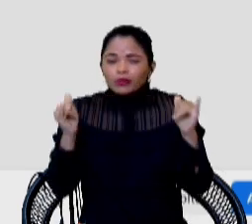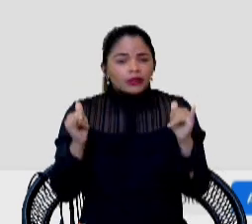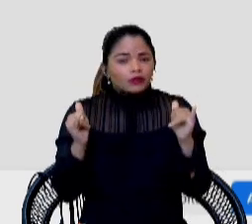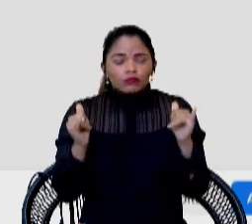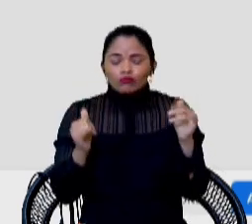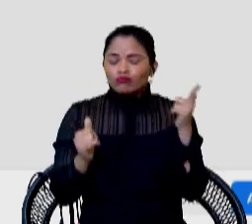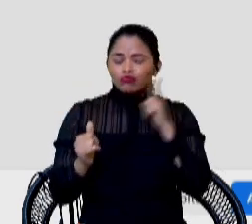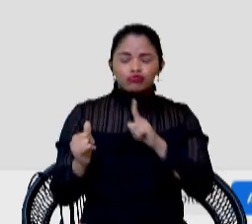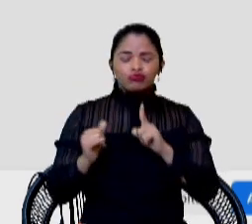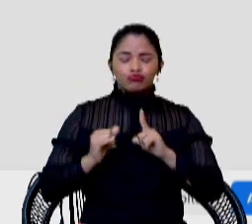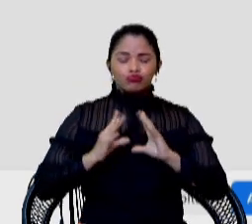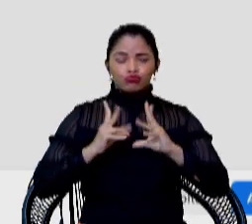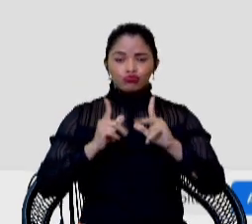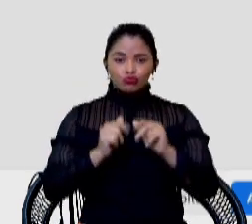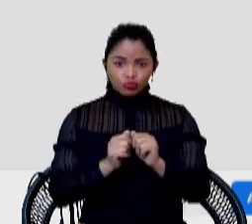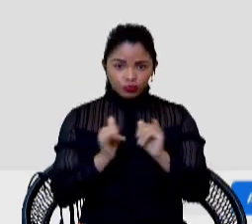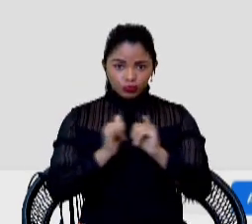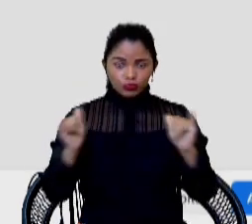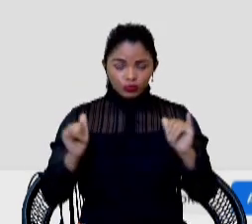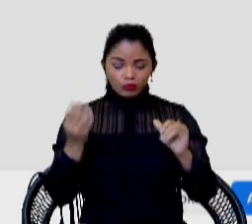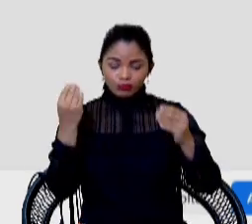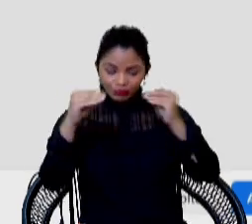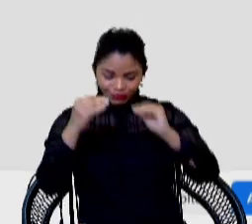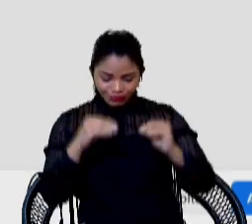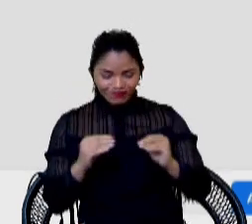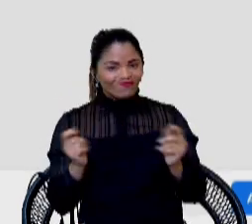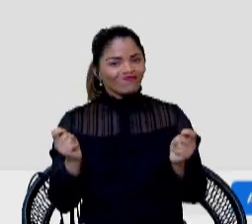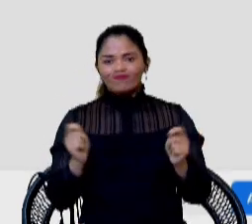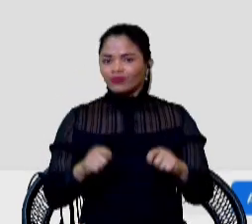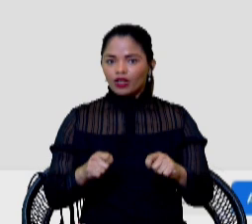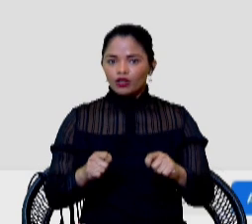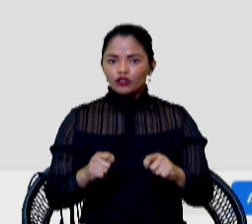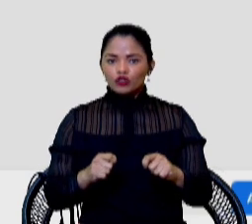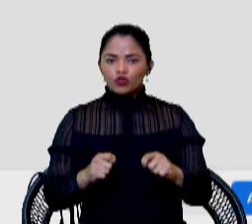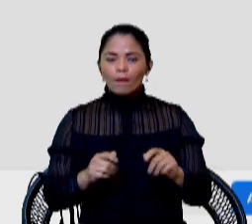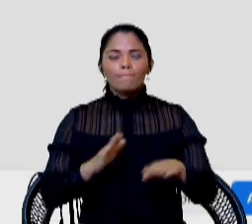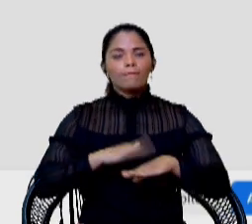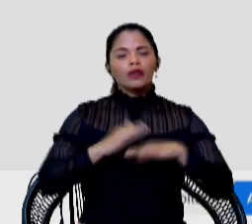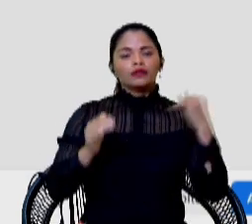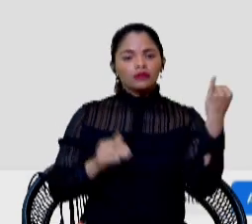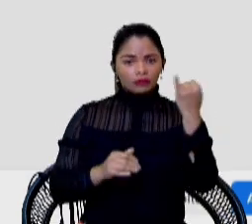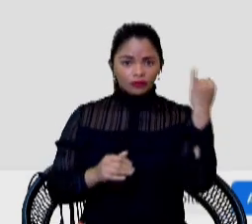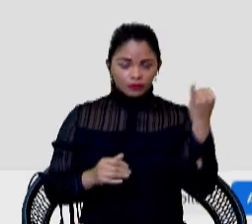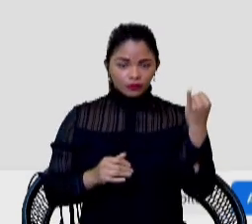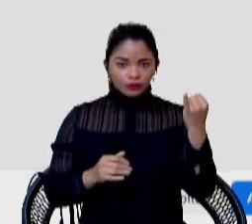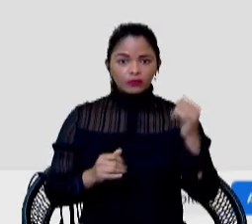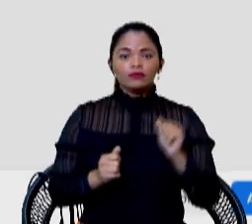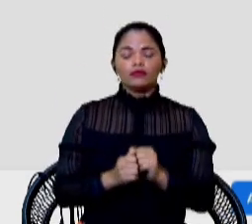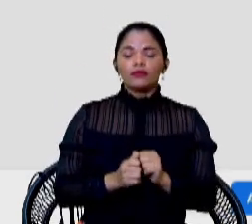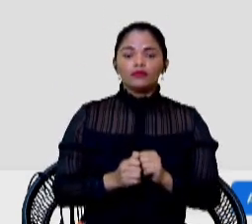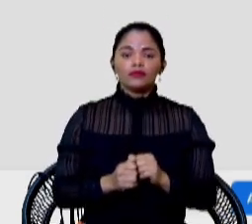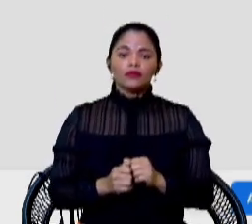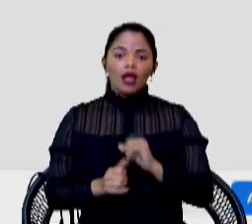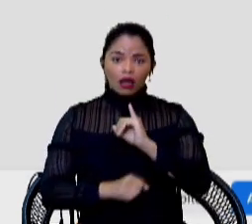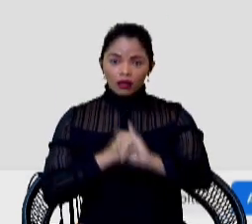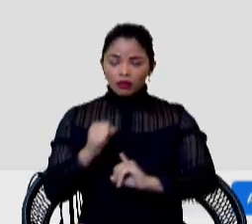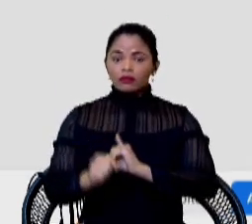passar por todas as informações do conjunto de anúncios, mas a gente vai passar pelas principais, tá? Então, o tráfego aqui no nosso caso, ele é o site, tá